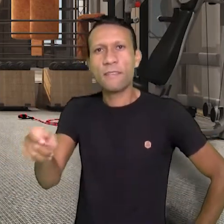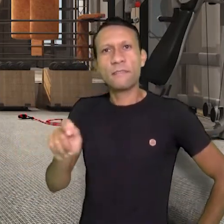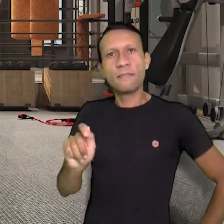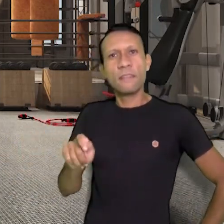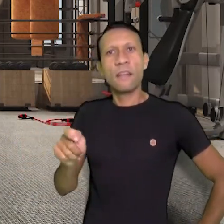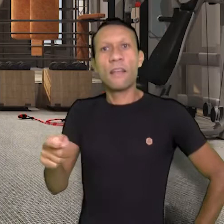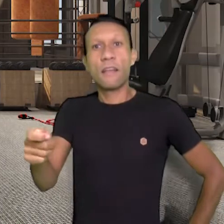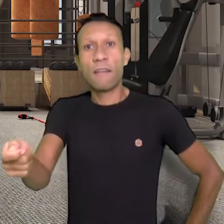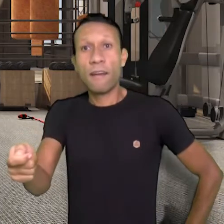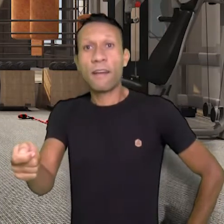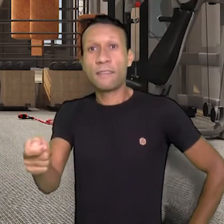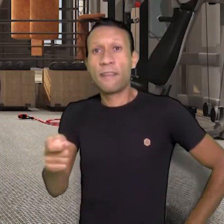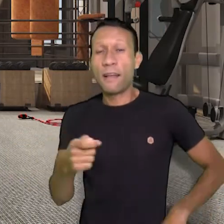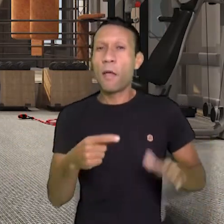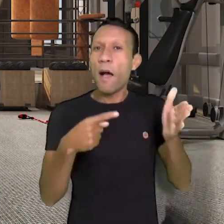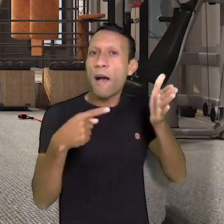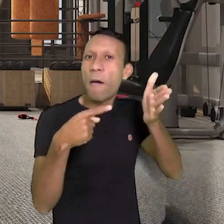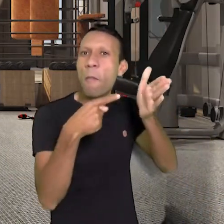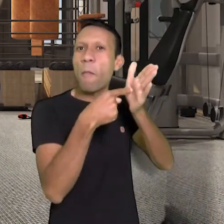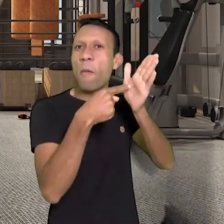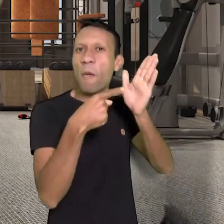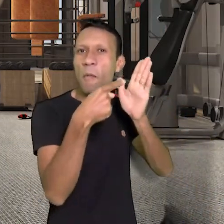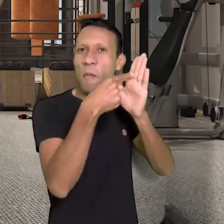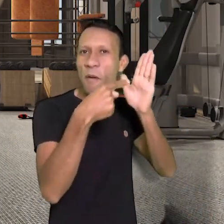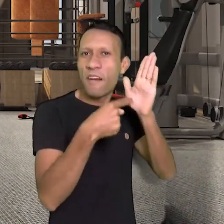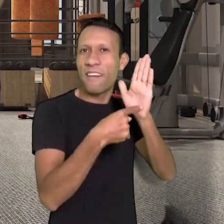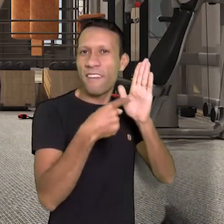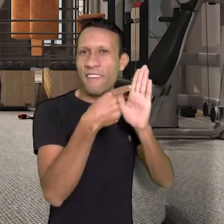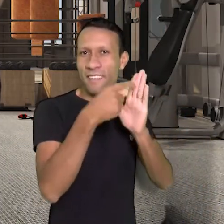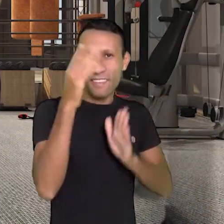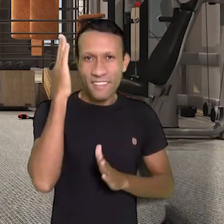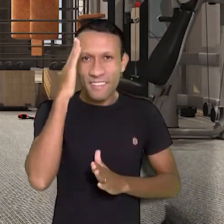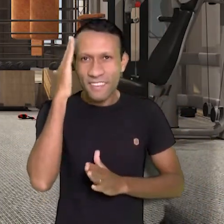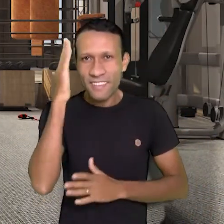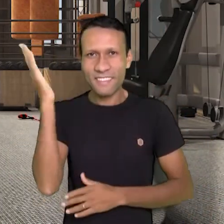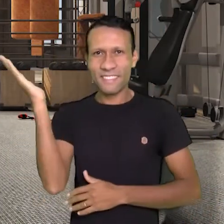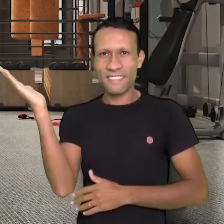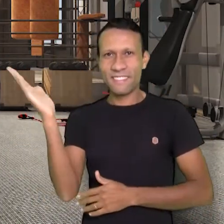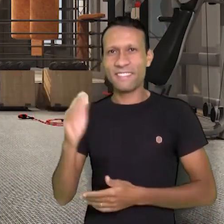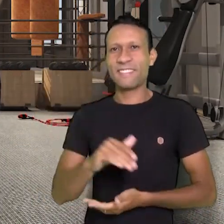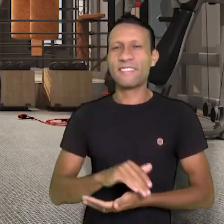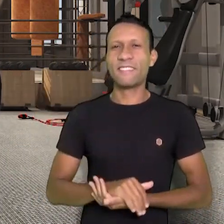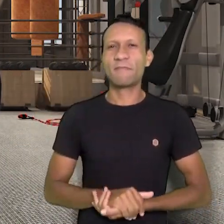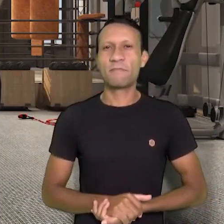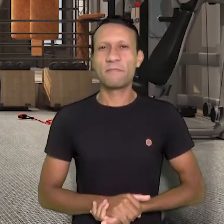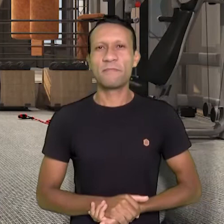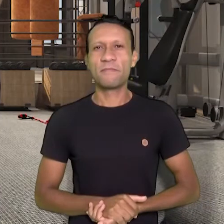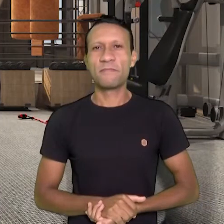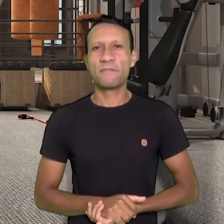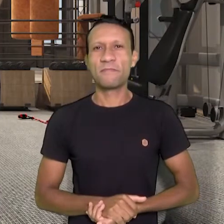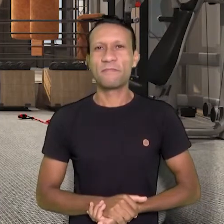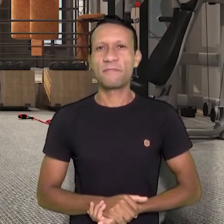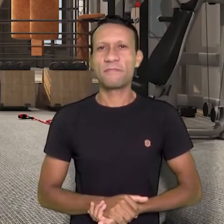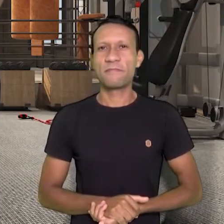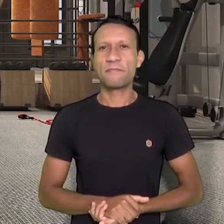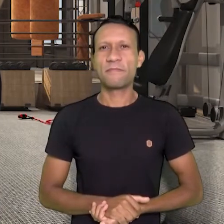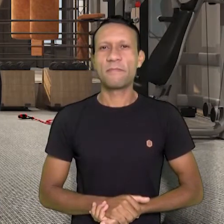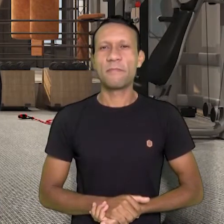vou acertando os pontos certo e por isso é